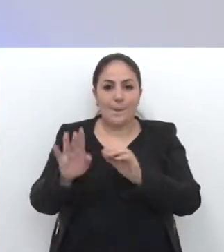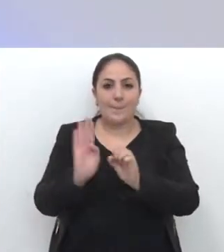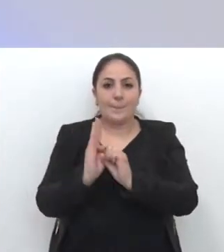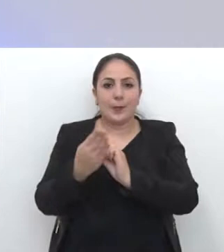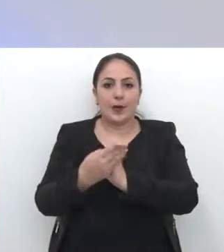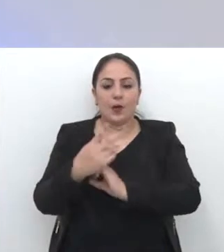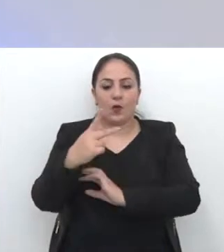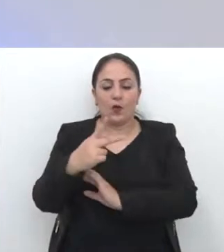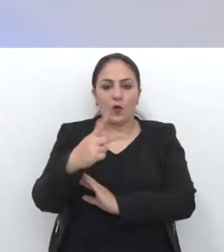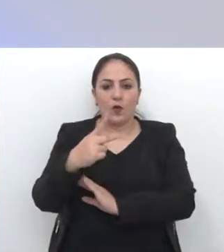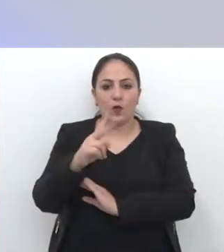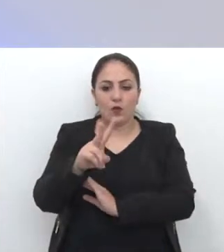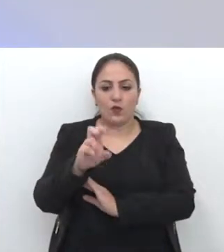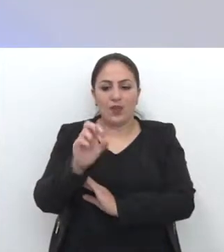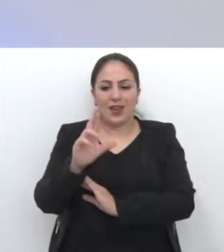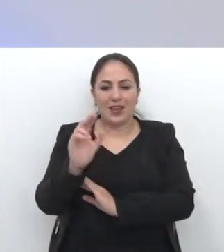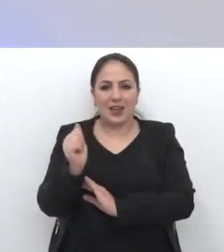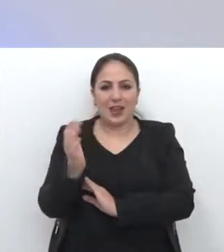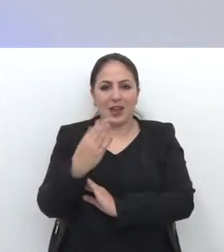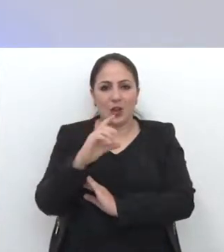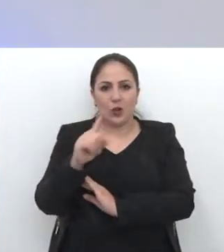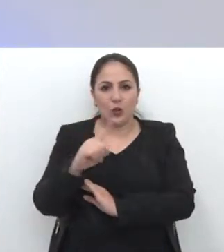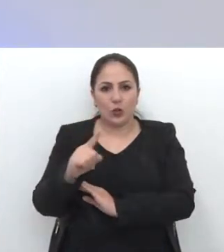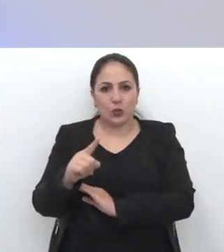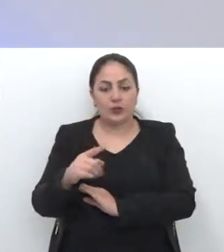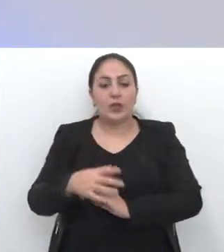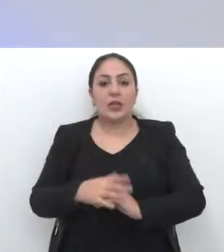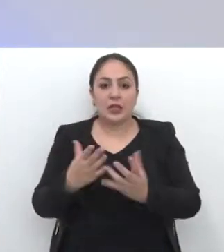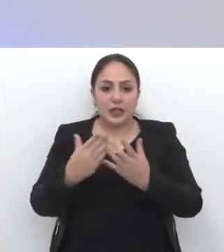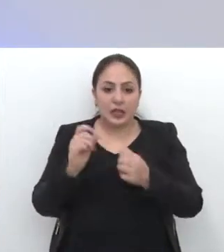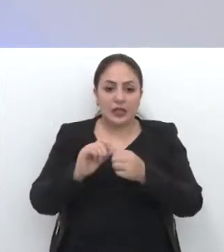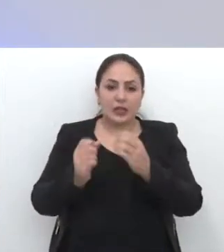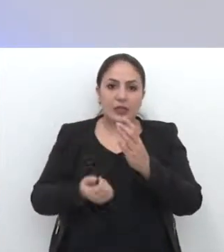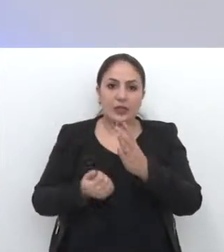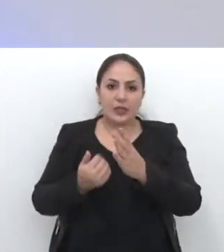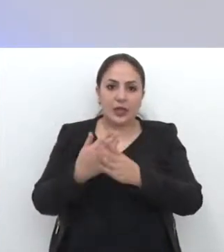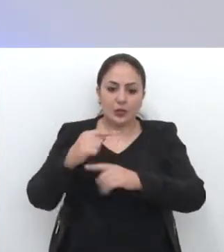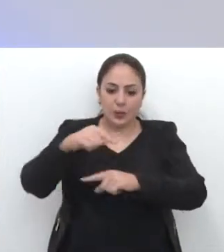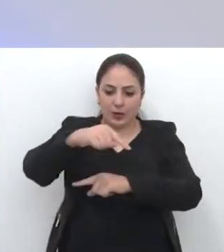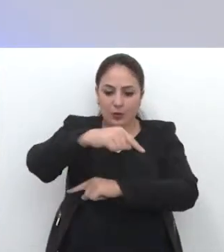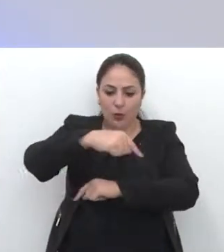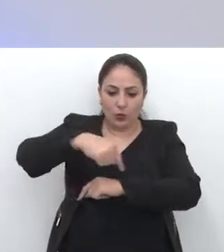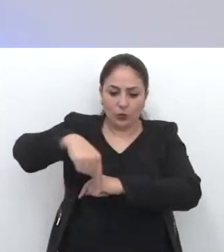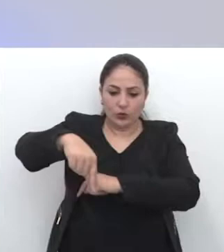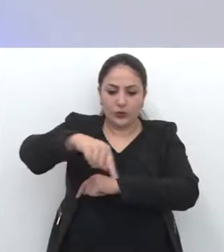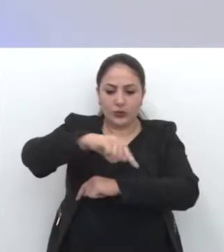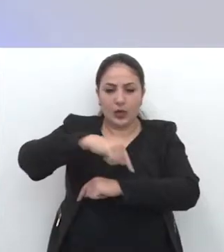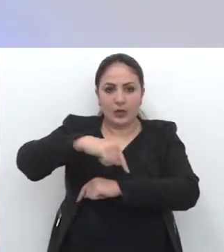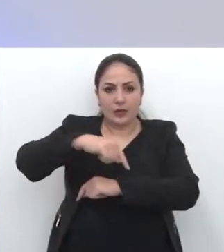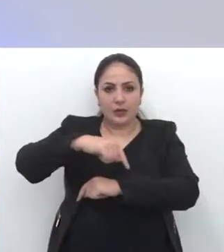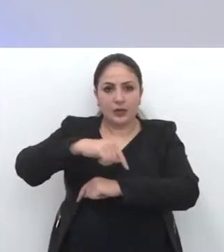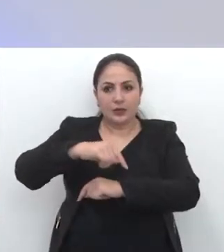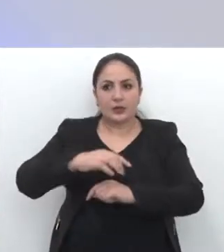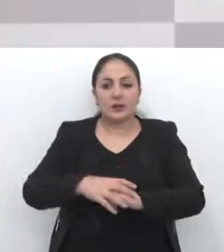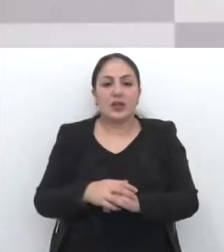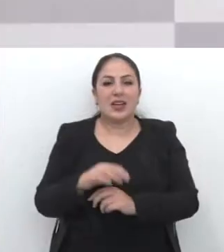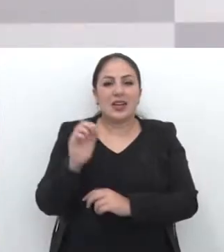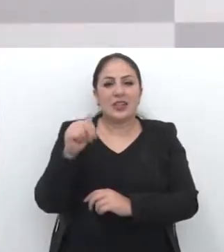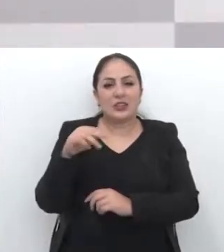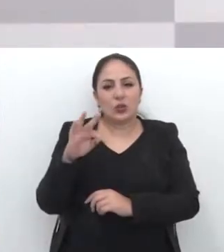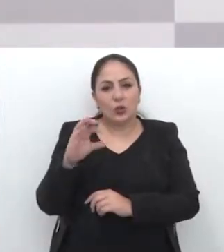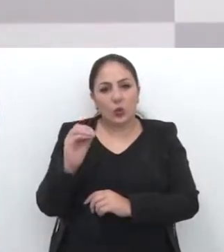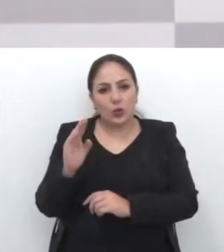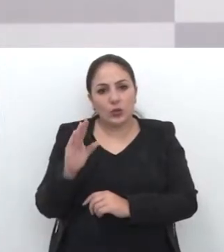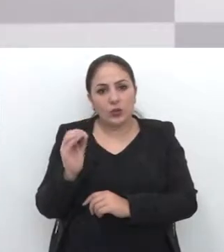O pedido é para que seja construída uma rotatória na rua Antônio Prado, perto do mercado Pascoaloto. A gente